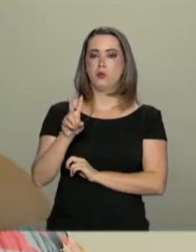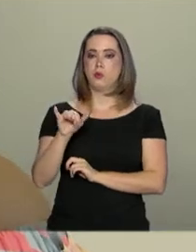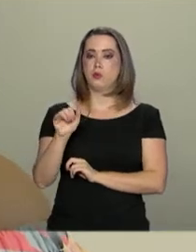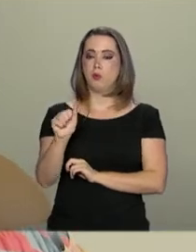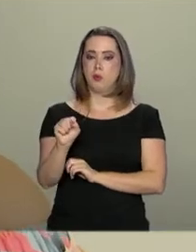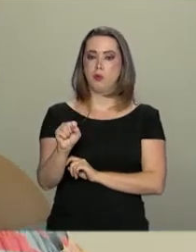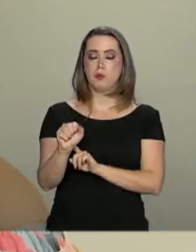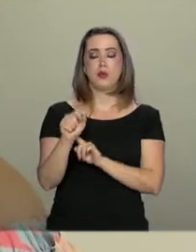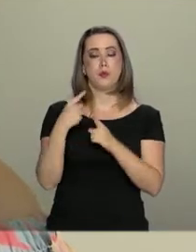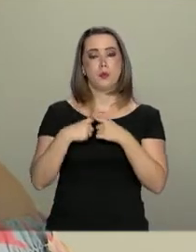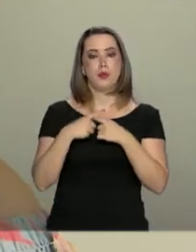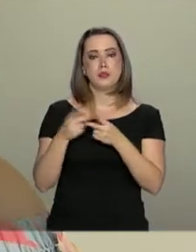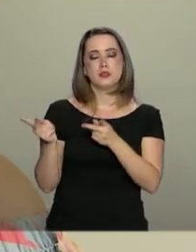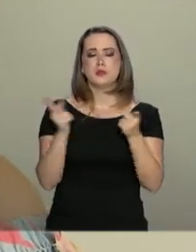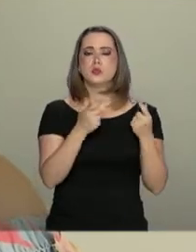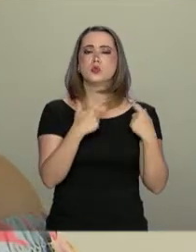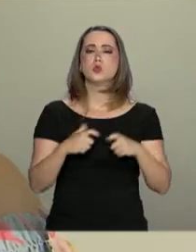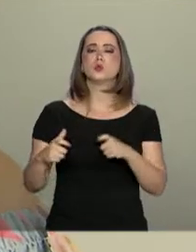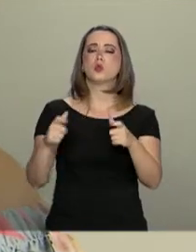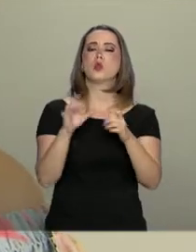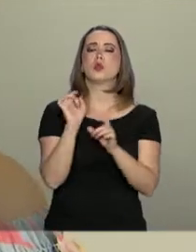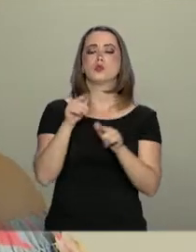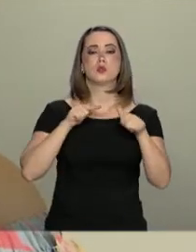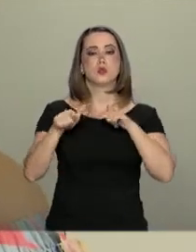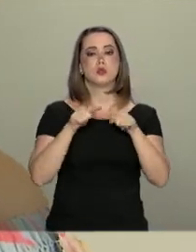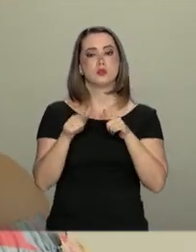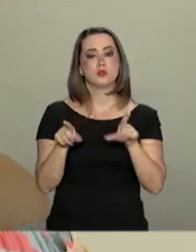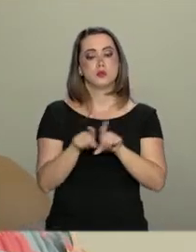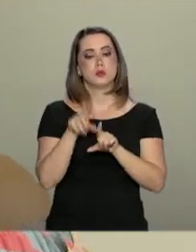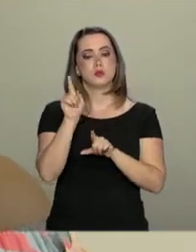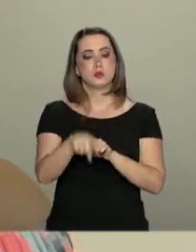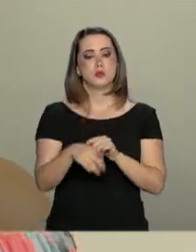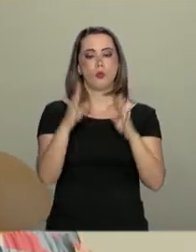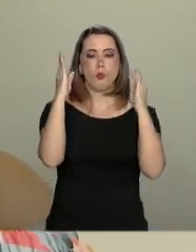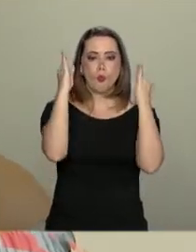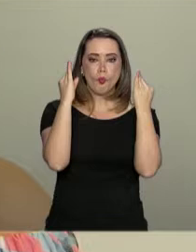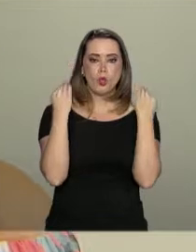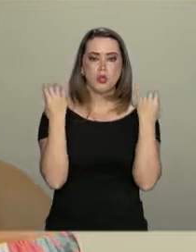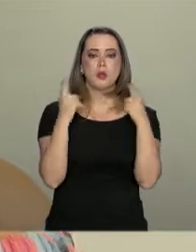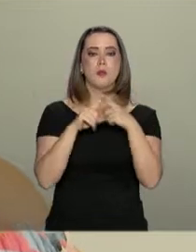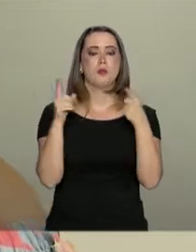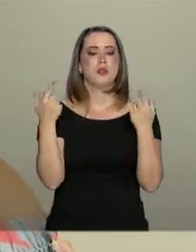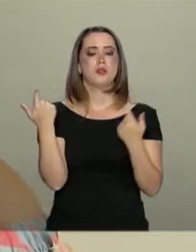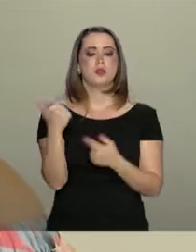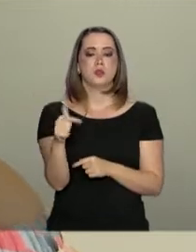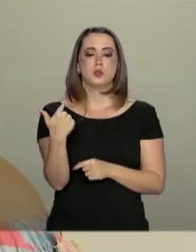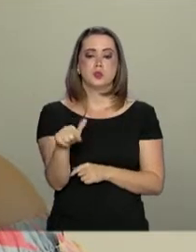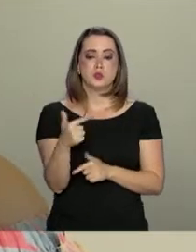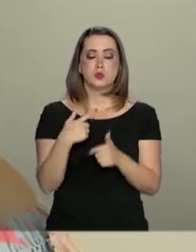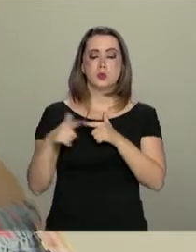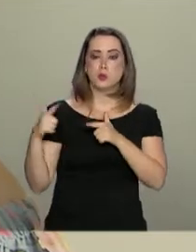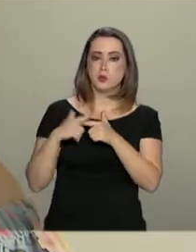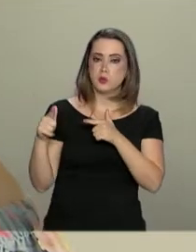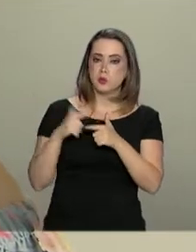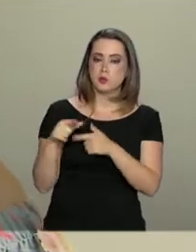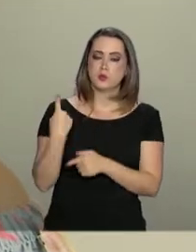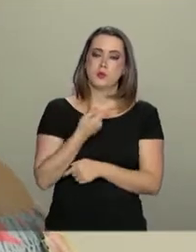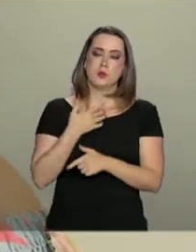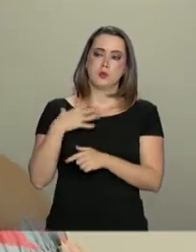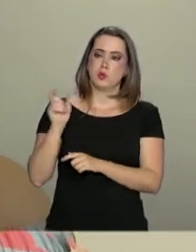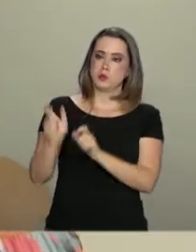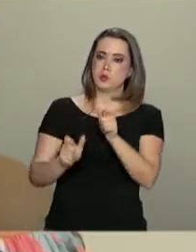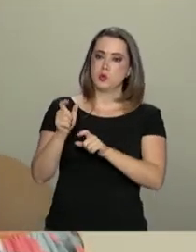visitam e salões e eu só trabalho com produtos para alinhamento mas que não se eu não são prejudiciais às minhas clientes